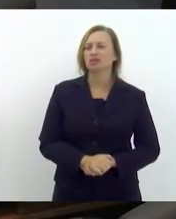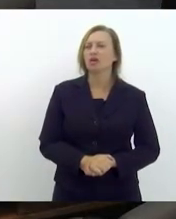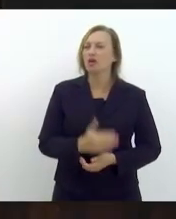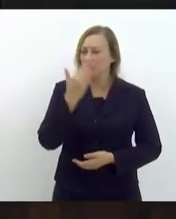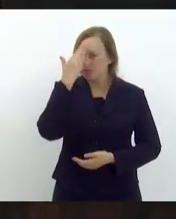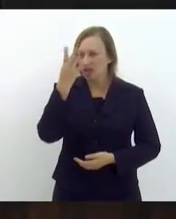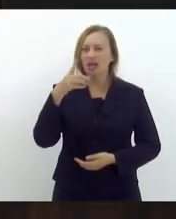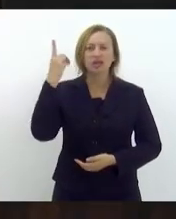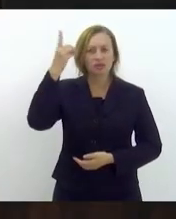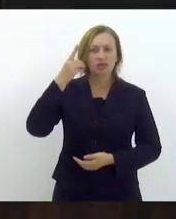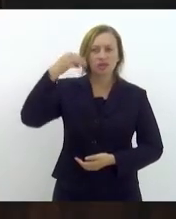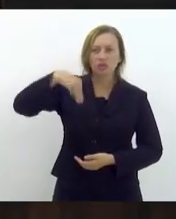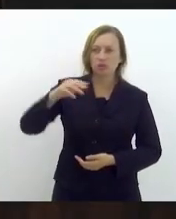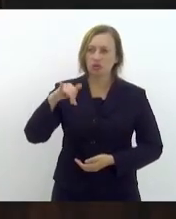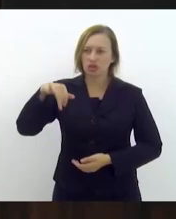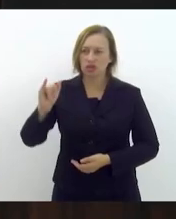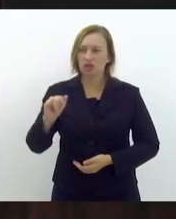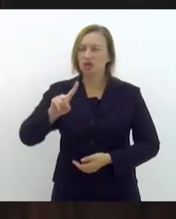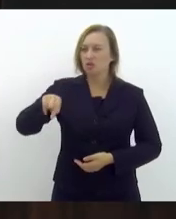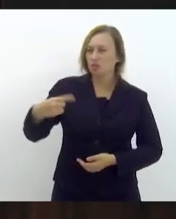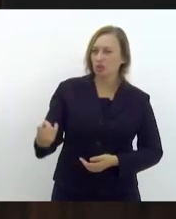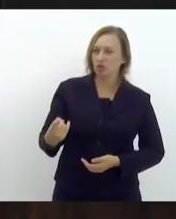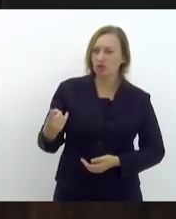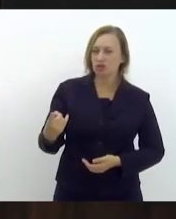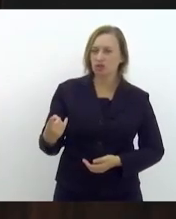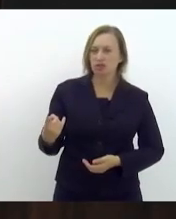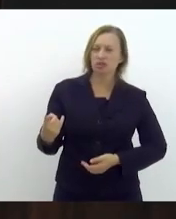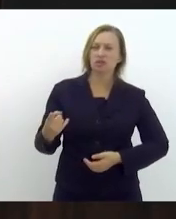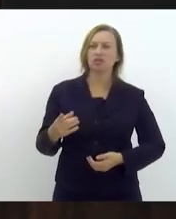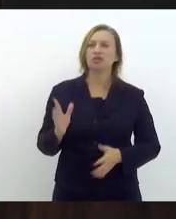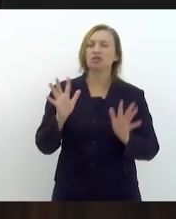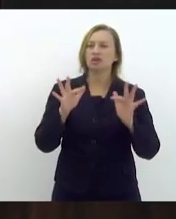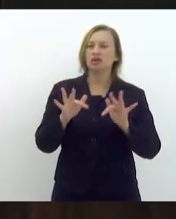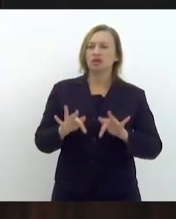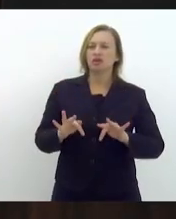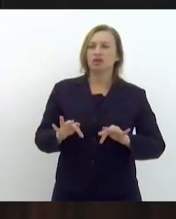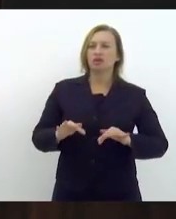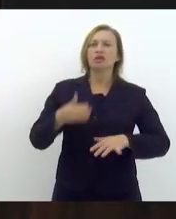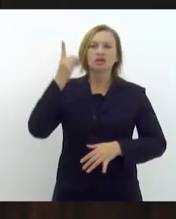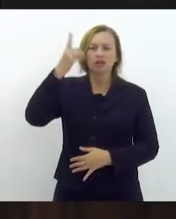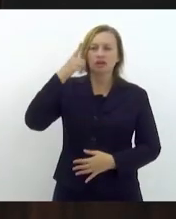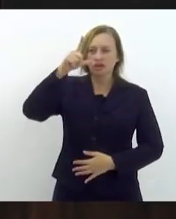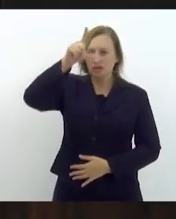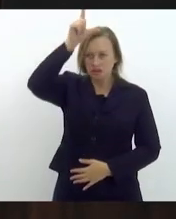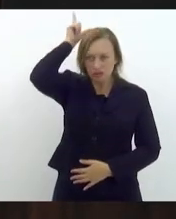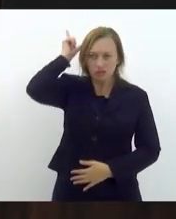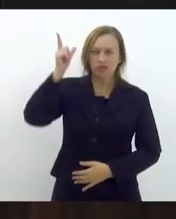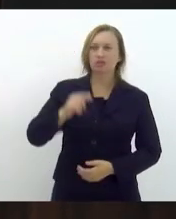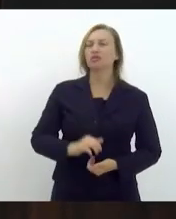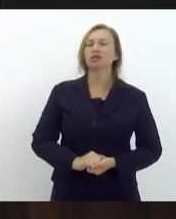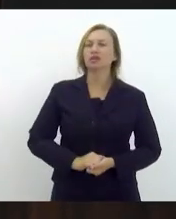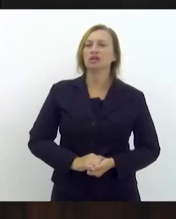Obrigado deputado munir Neto próximo morador escrito do expediente final Deputado Luiz Paulo